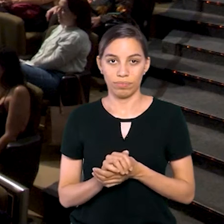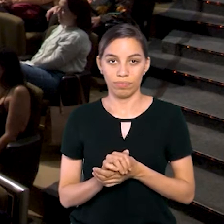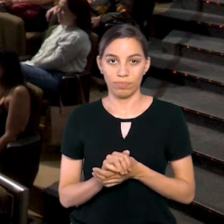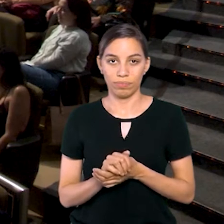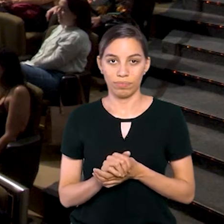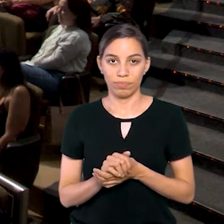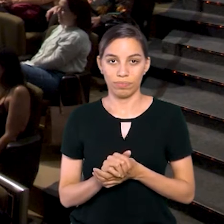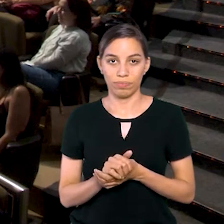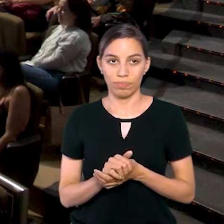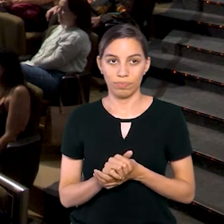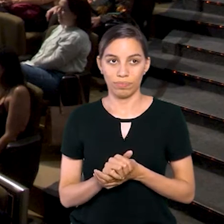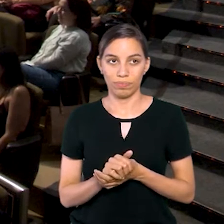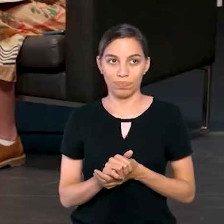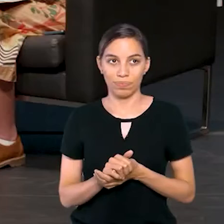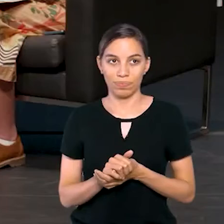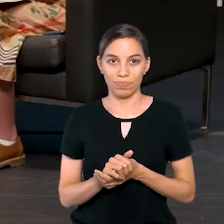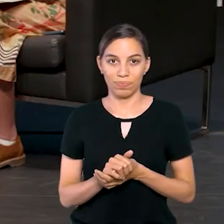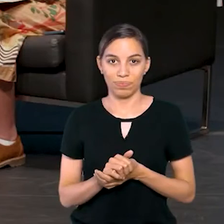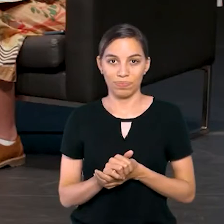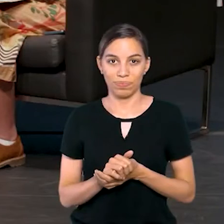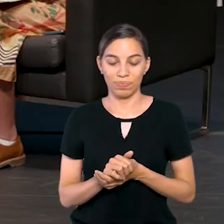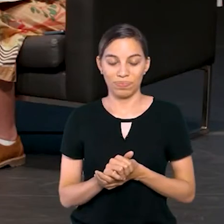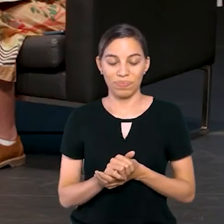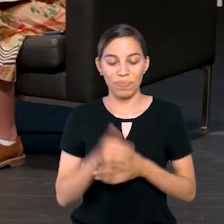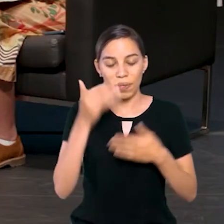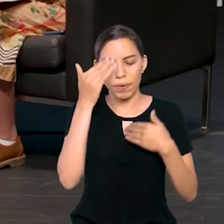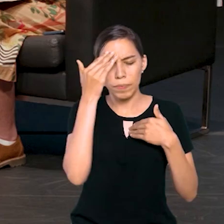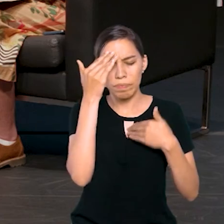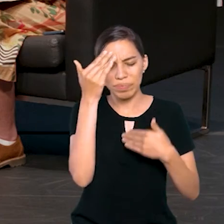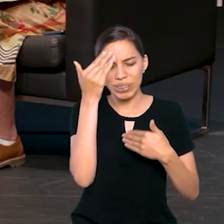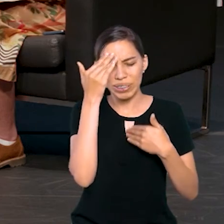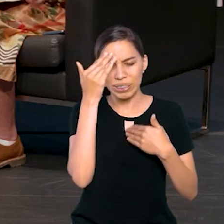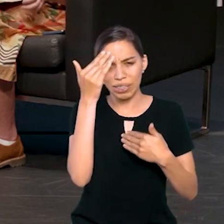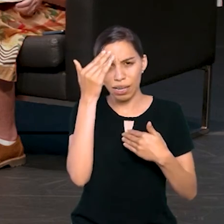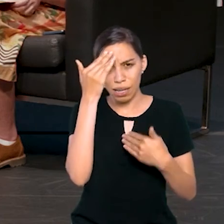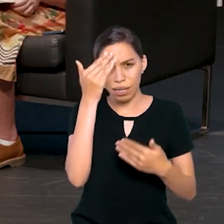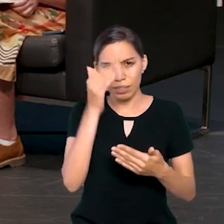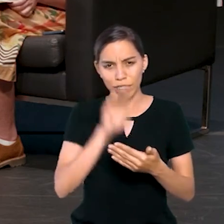erotaquá, taquá. RBT, muito obrigada.